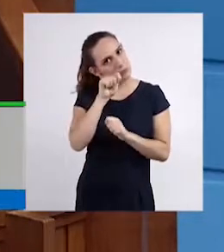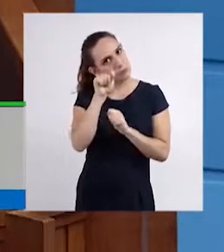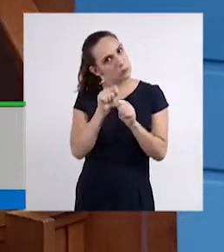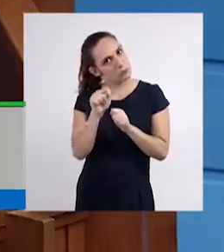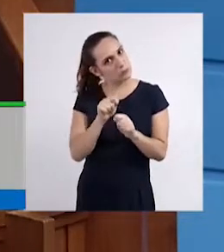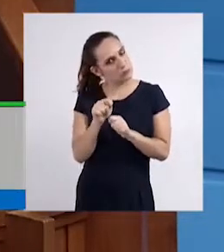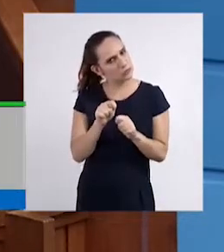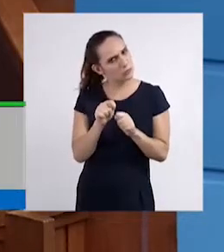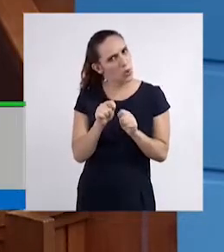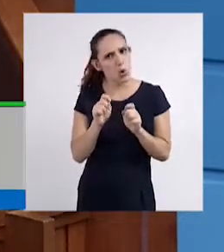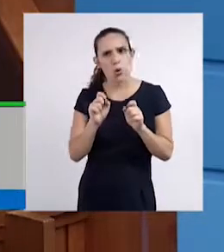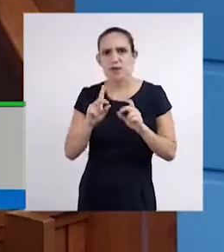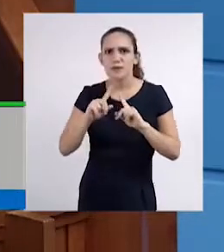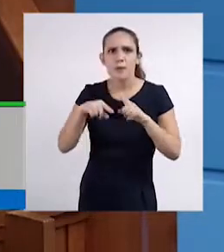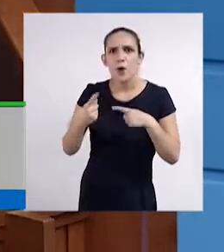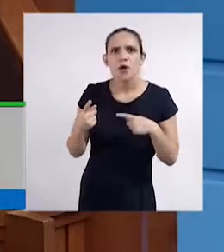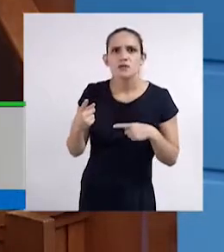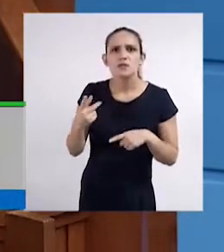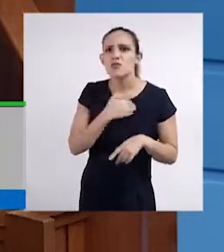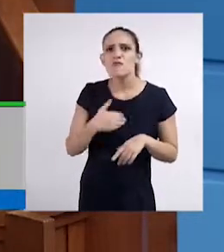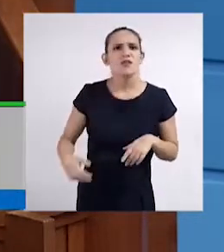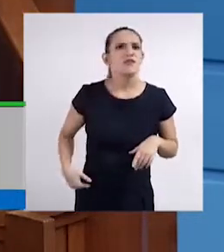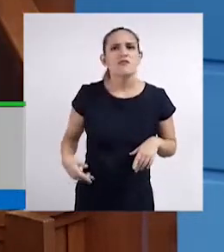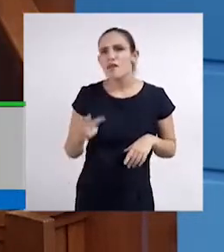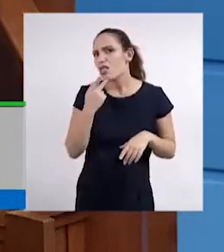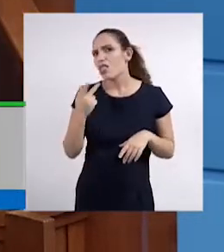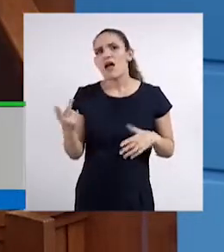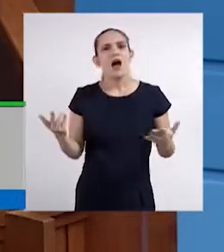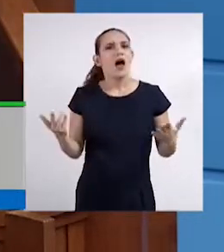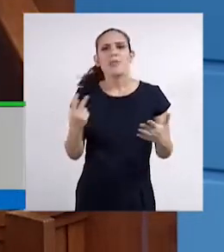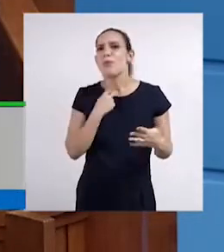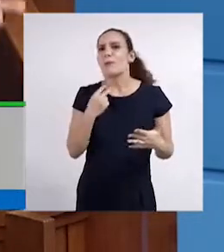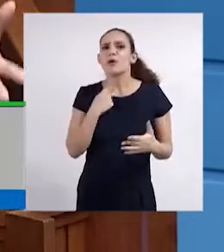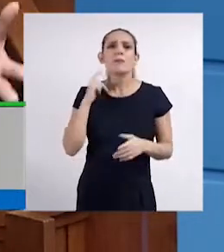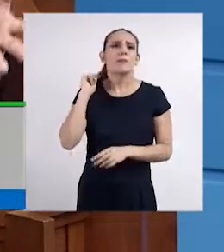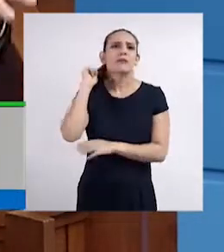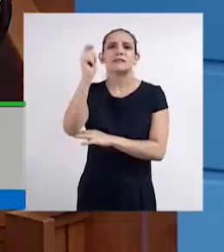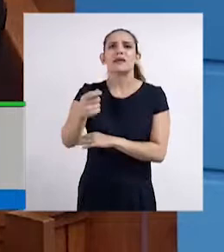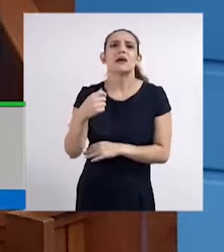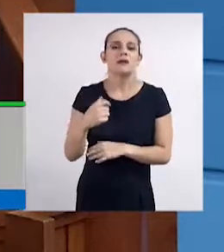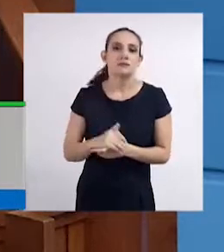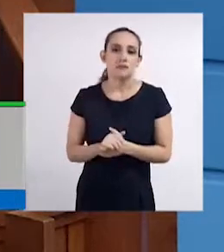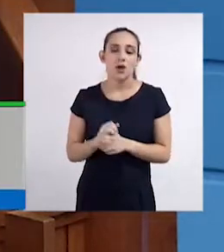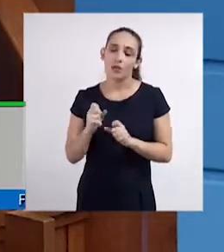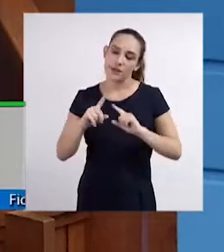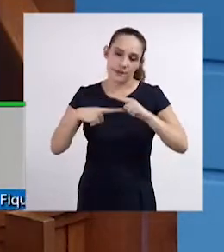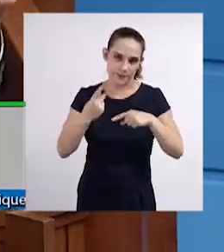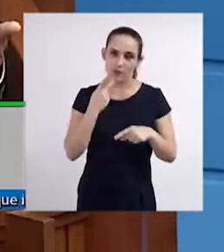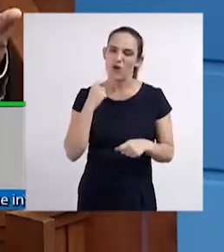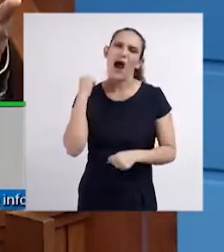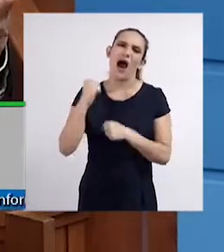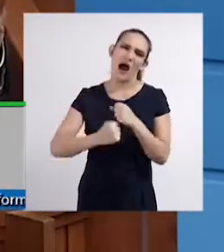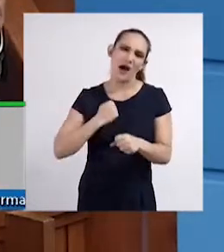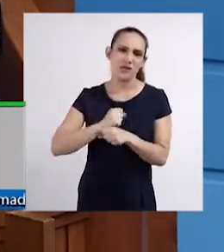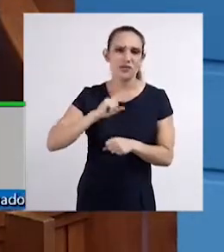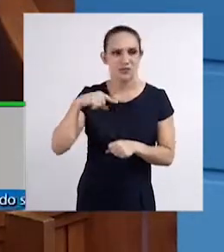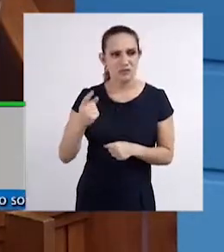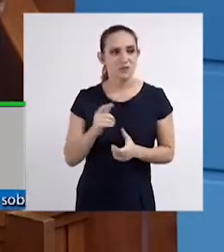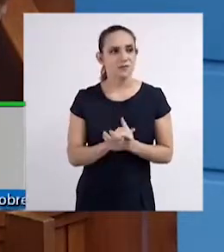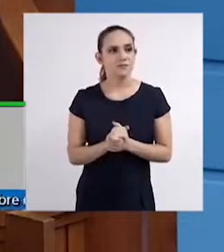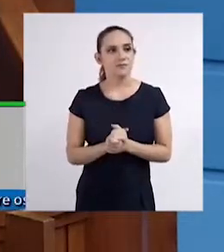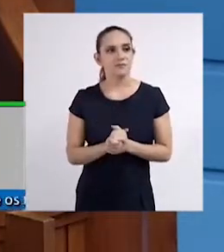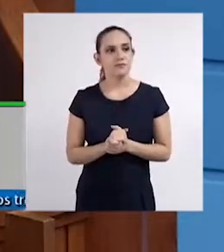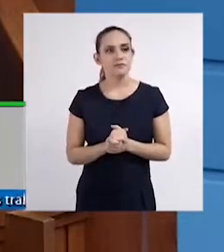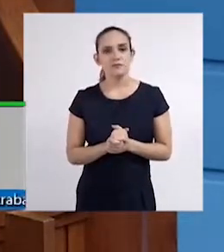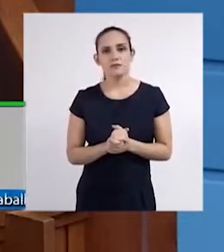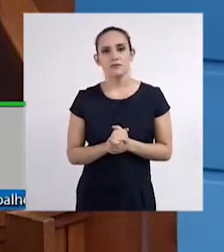E aí o que eu vejo comentar é que o governo quer mudar a partir do ano que vem, estabelecer a cota zero, mas